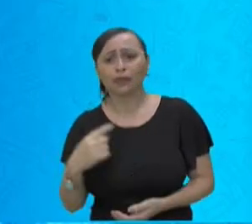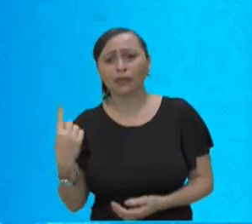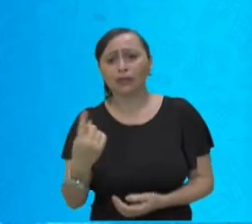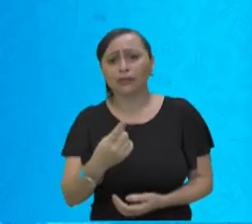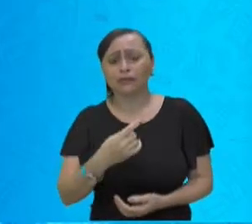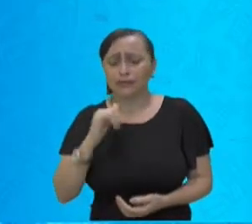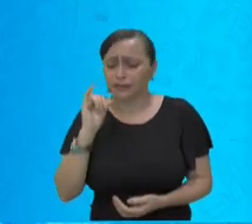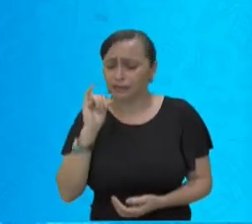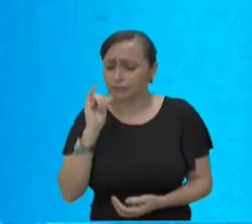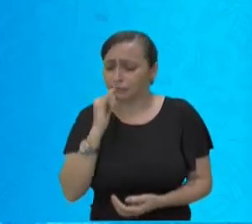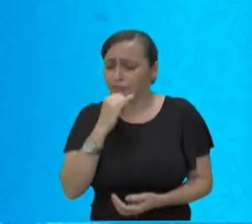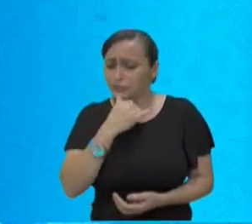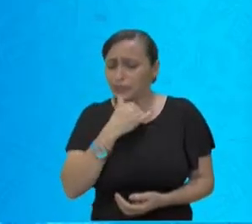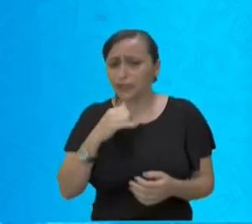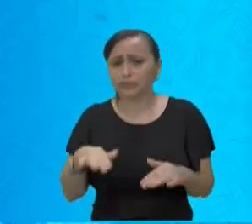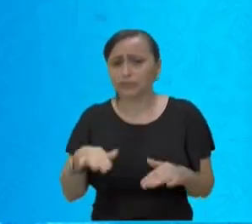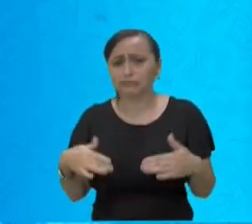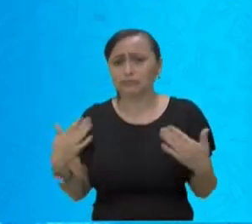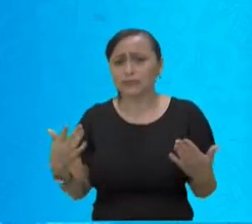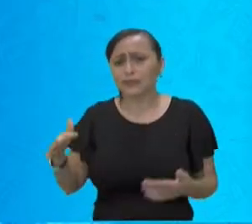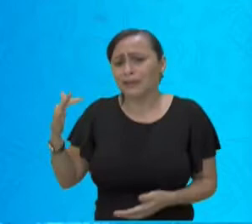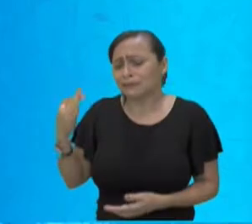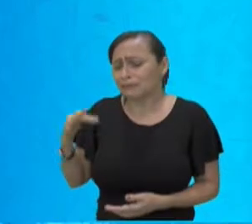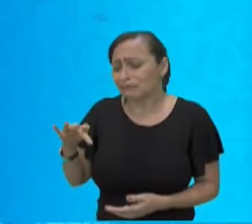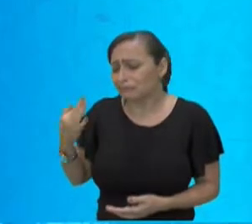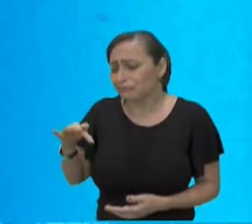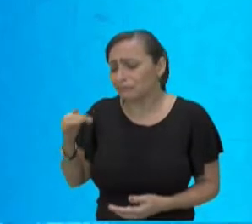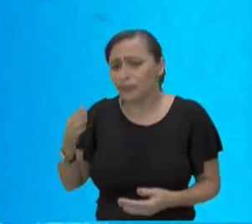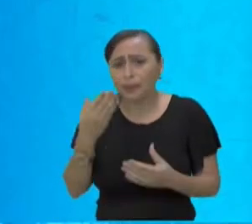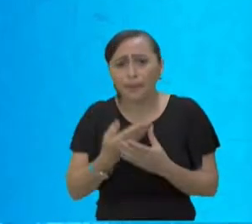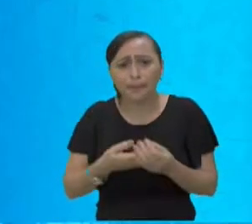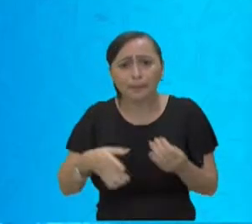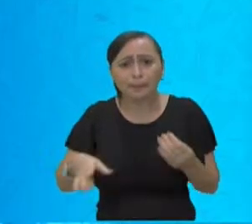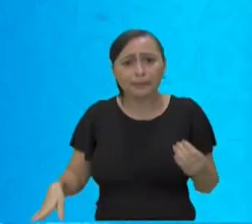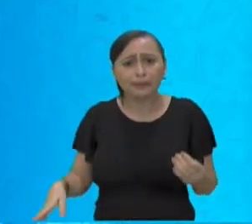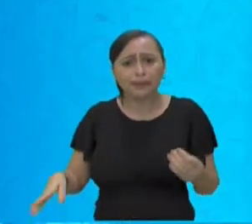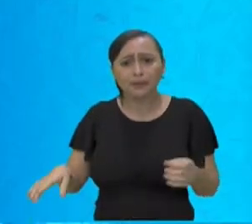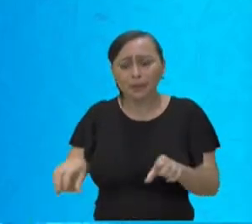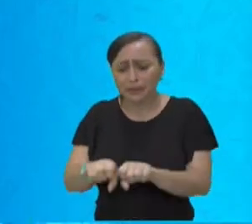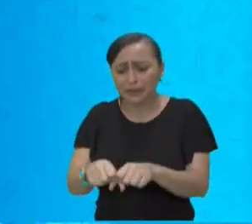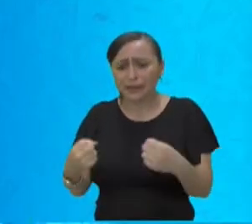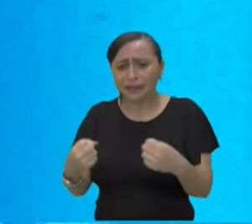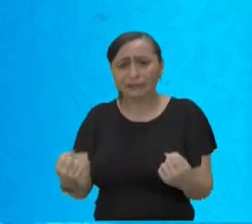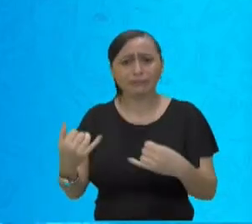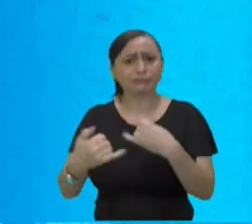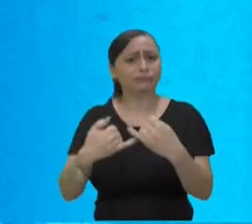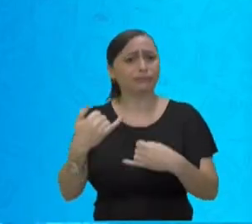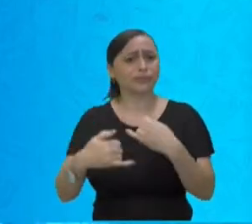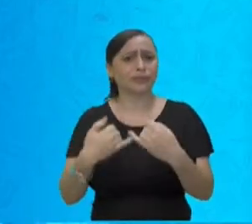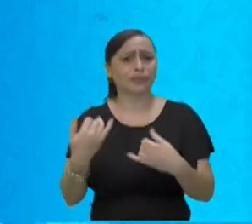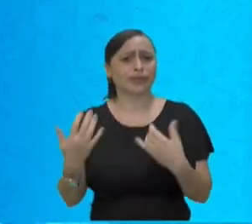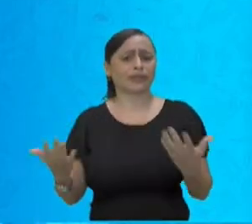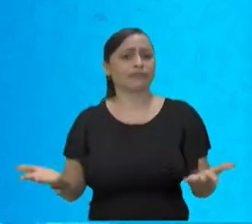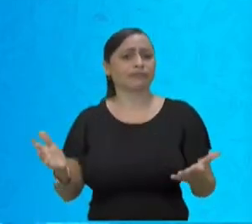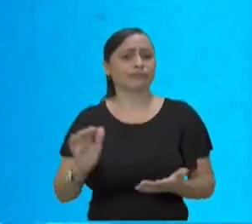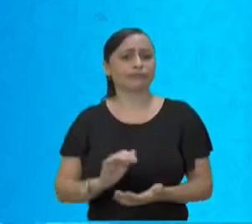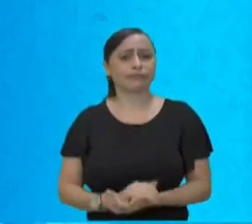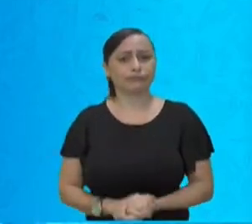ficamos tristes quando nós nos machucamos quando perdemos ou estragamos algum brinquedo